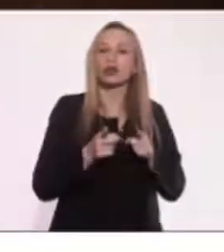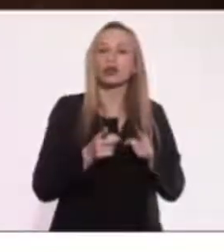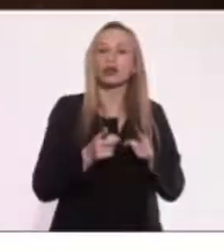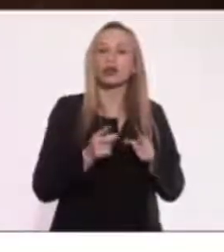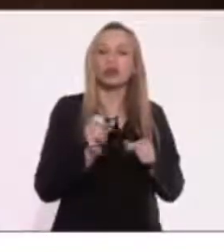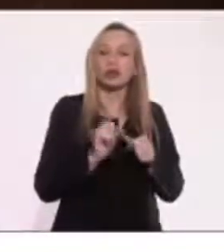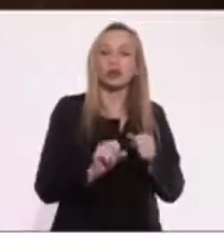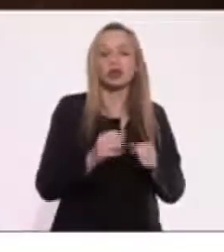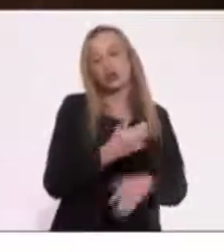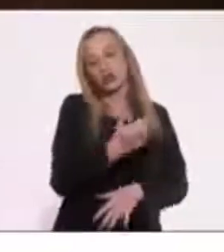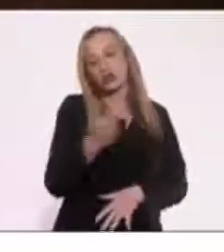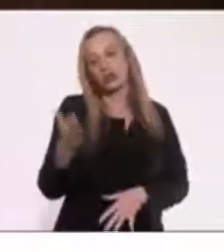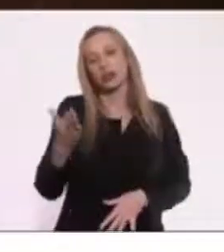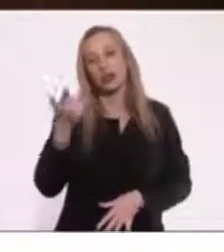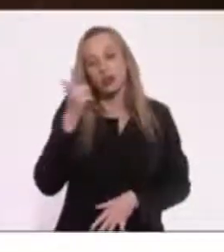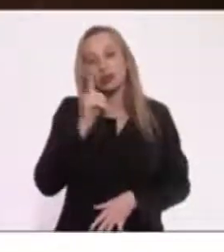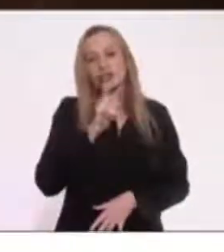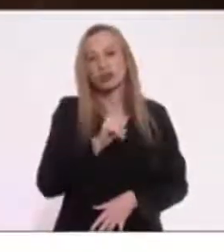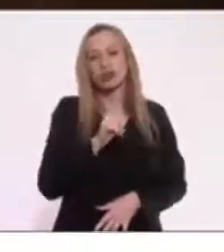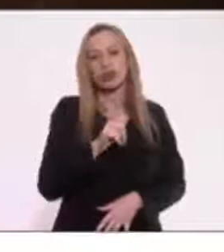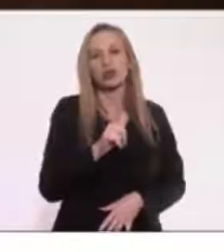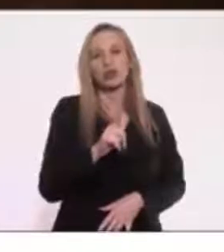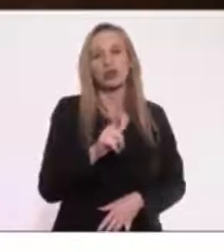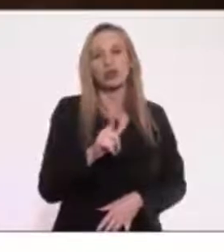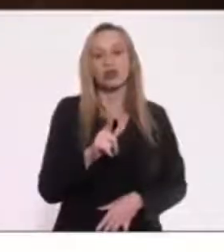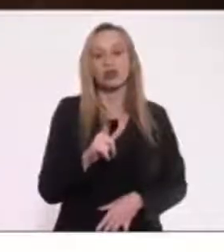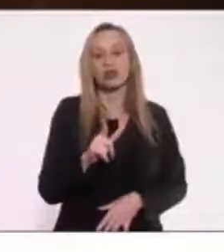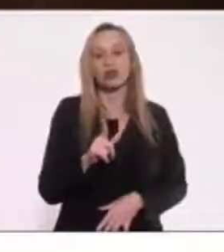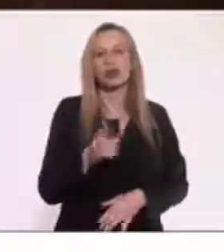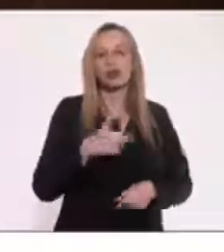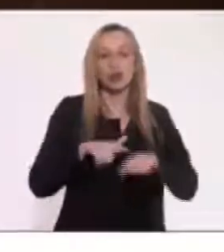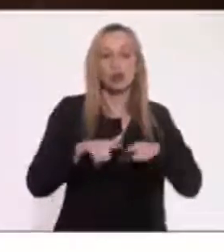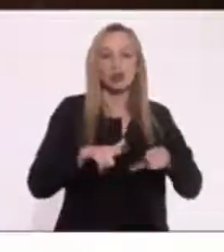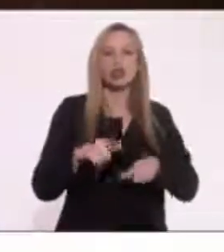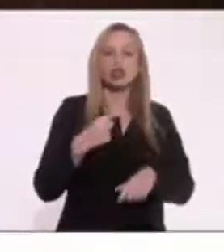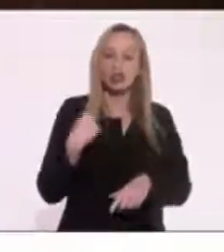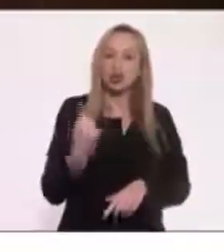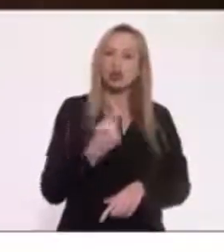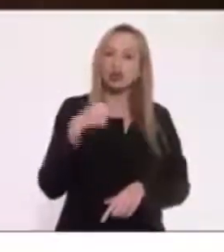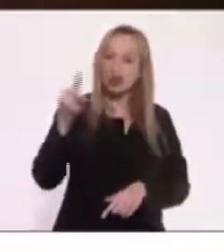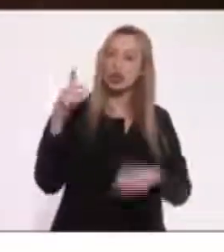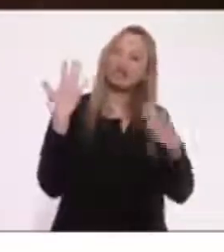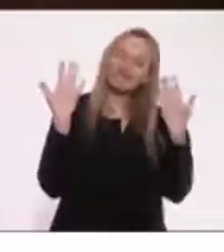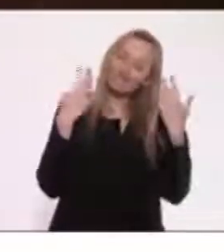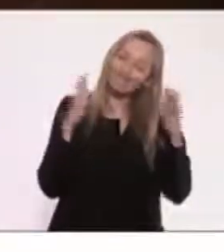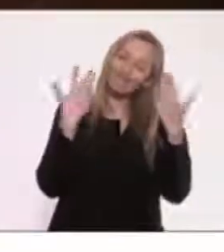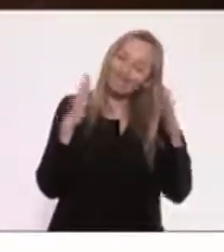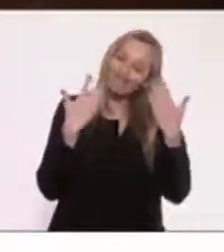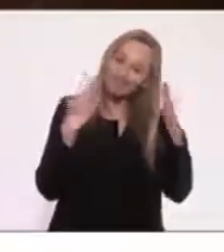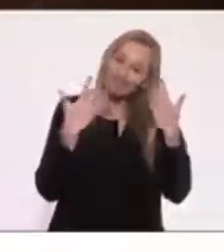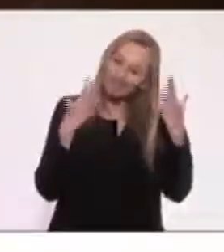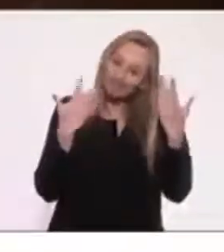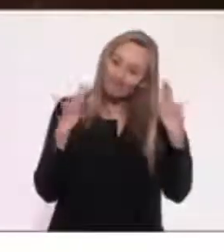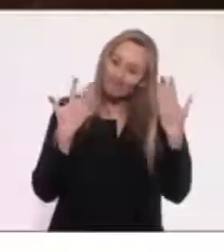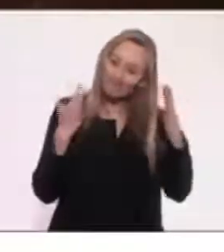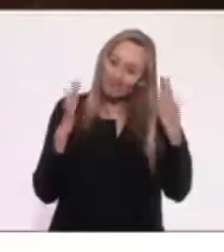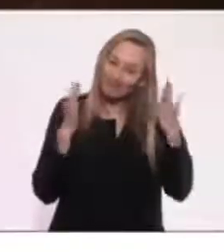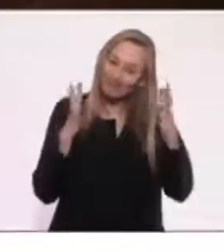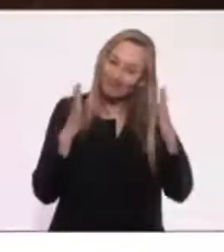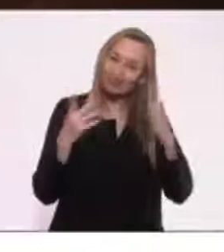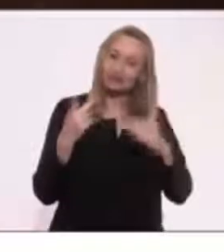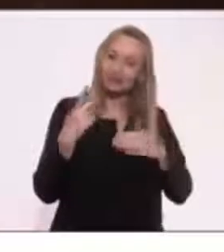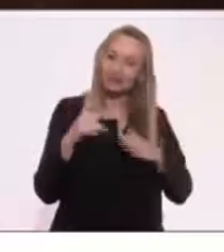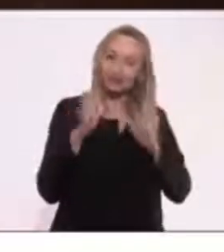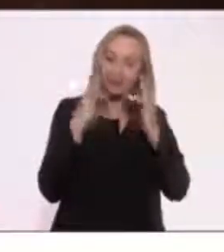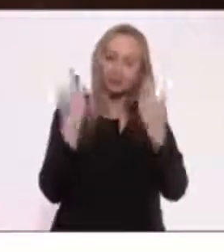fazer com que os senhores tomem posse. Eu tenho convicção que nós estaremos lá os aplaudindo e dignificando os senhores e as